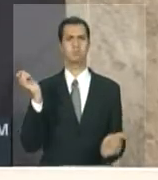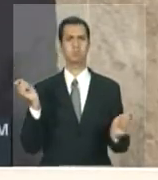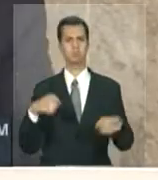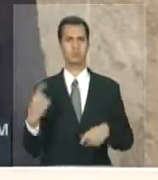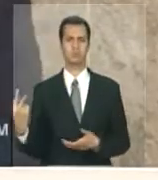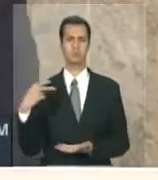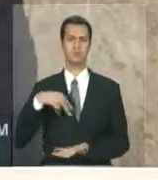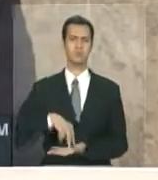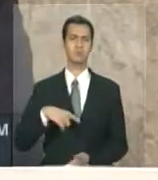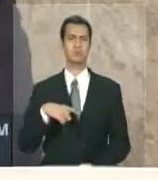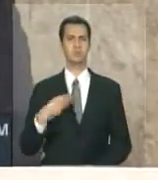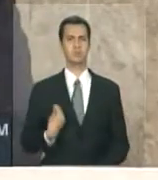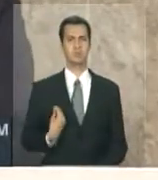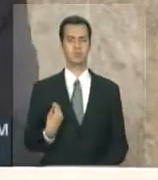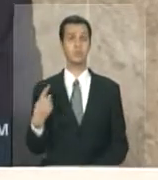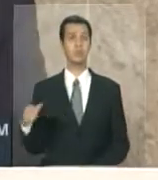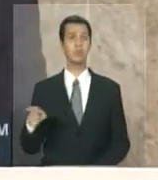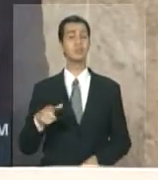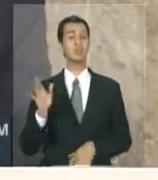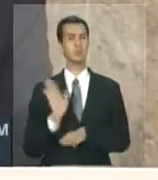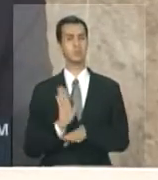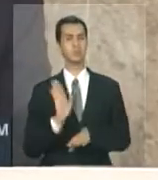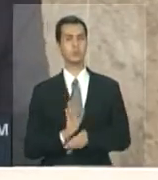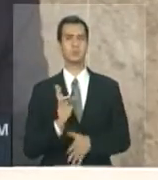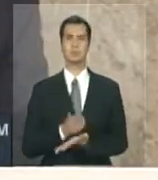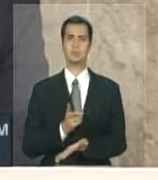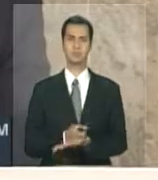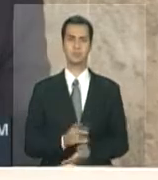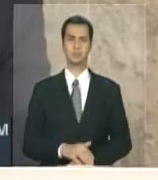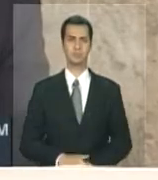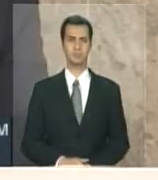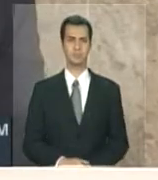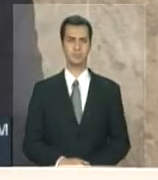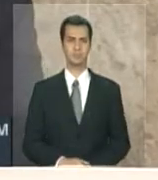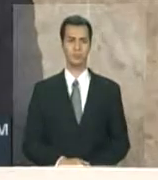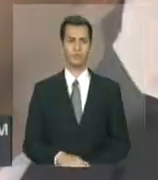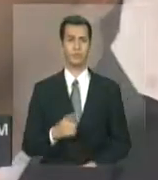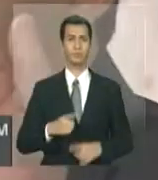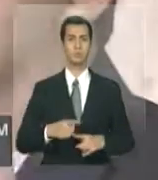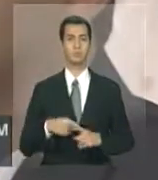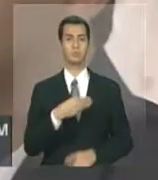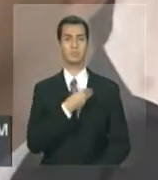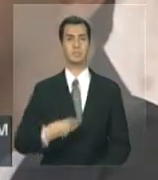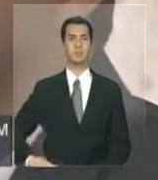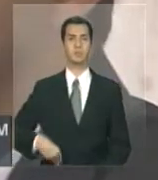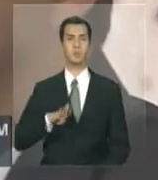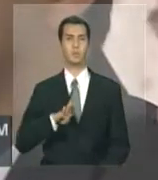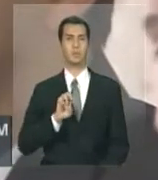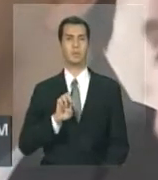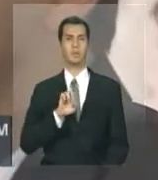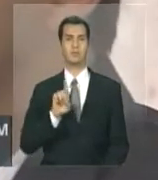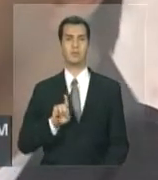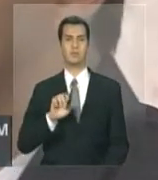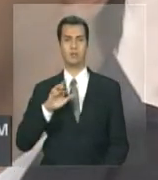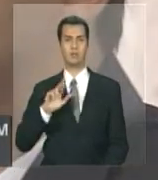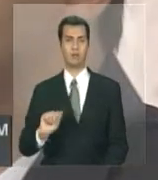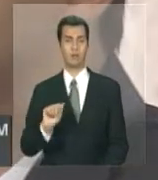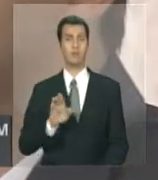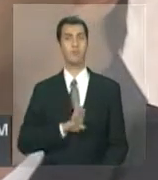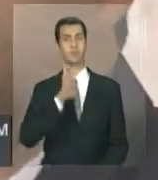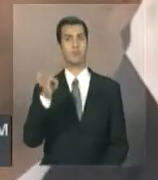que está, tem prestado uma grande colaboração em vista do ministro Bezerra estar na